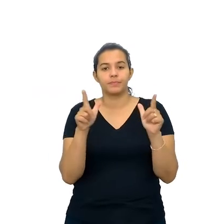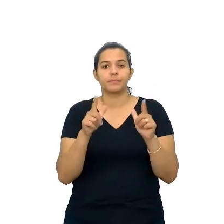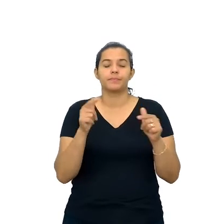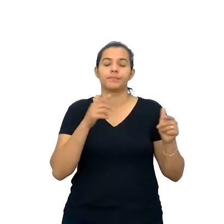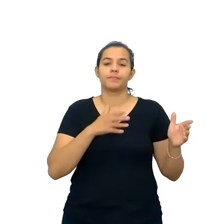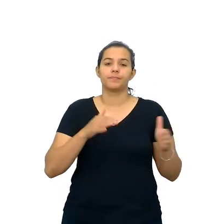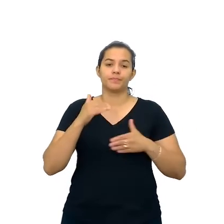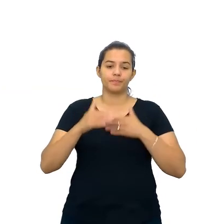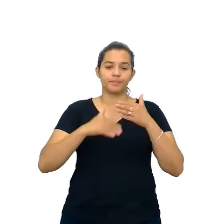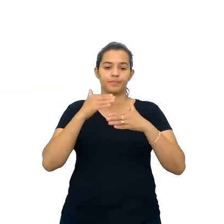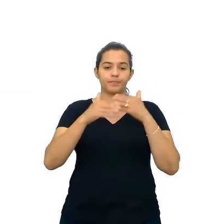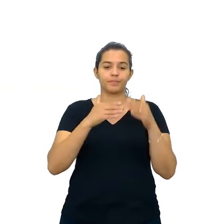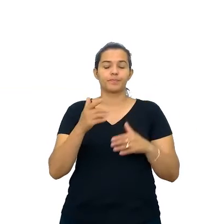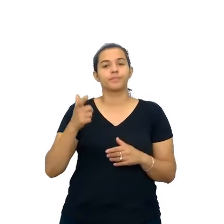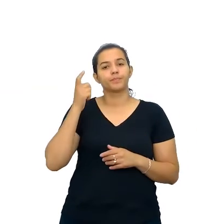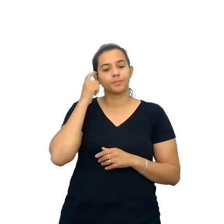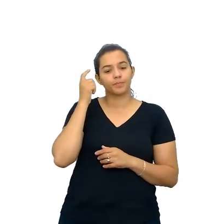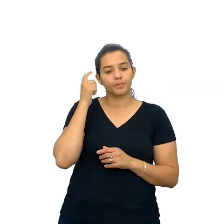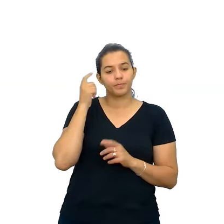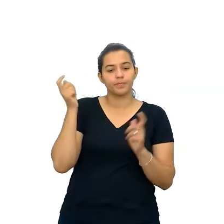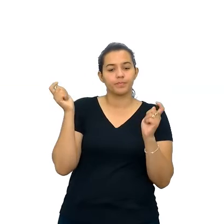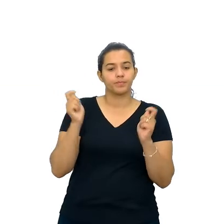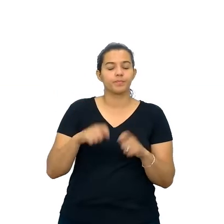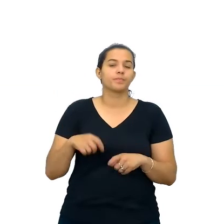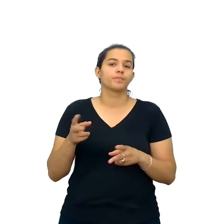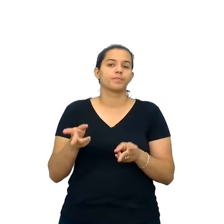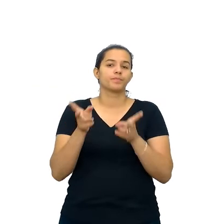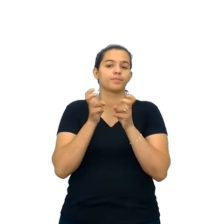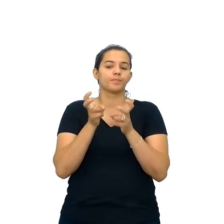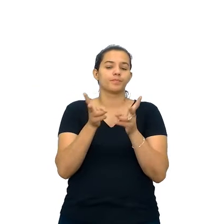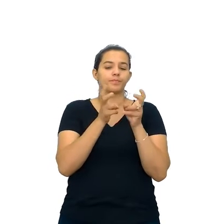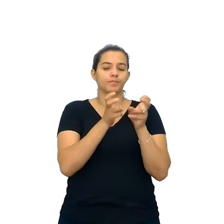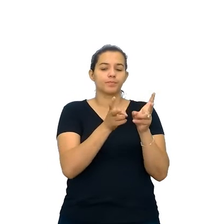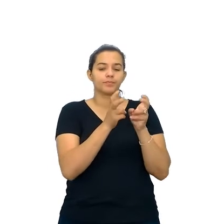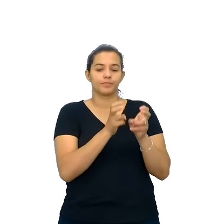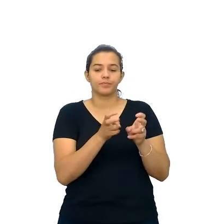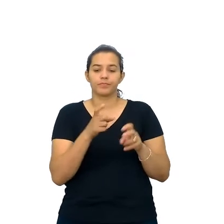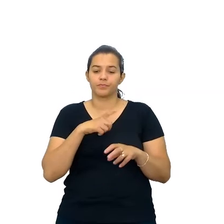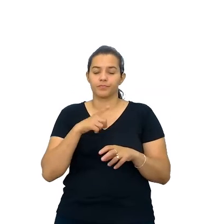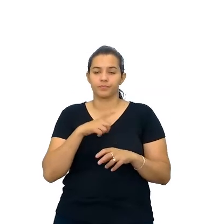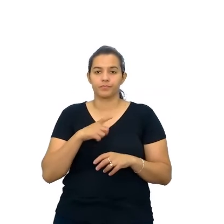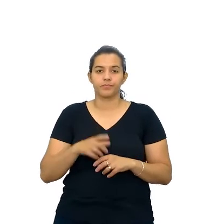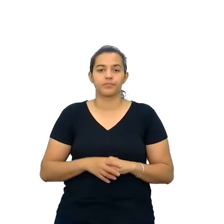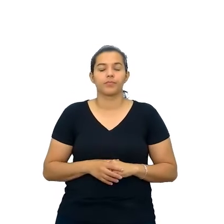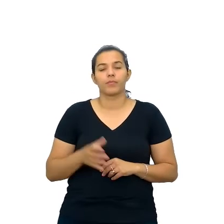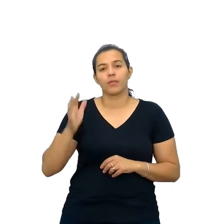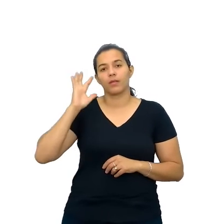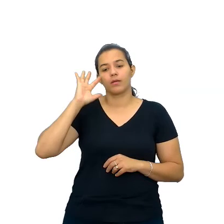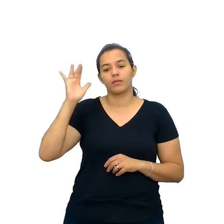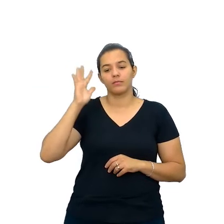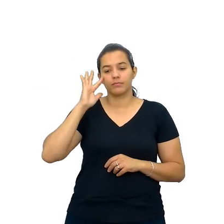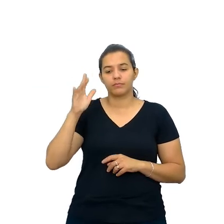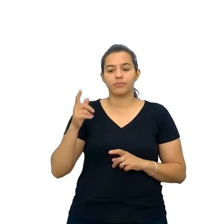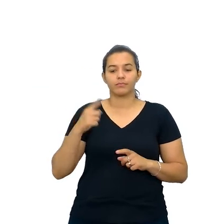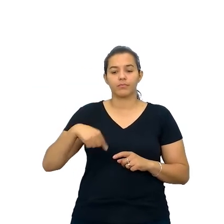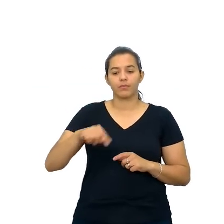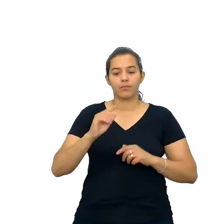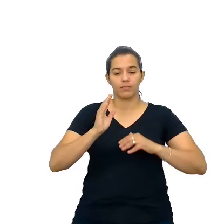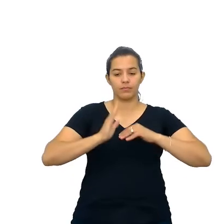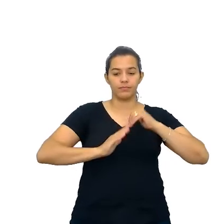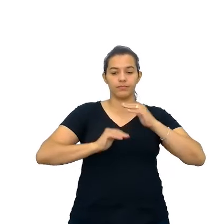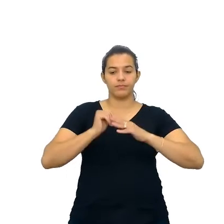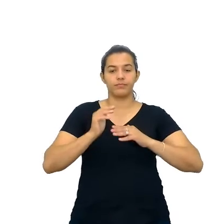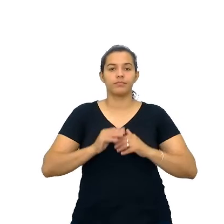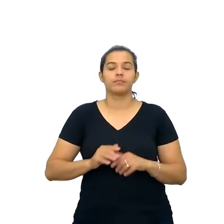processo de percepção, e o processo de percepção, tanto quanto pensando nas funções executivas,